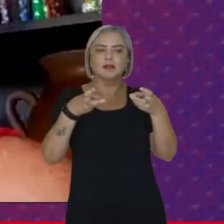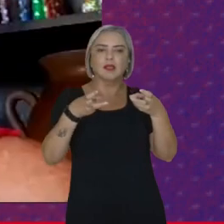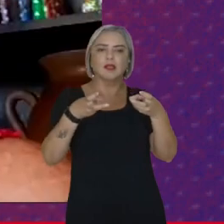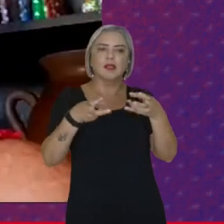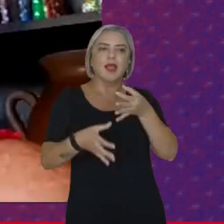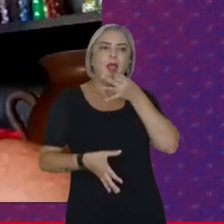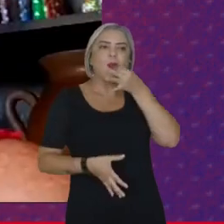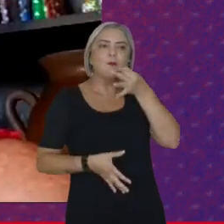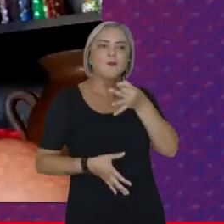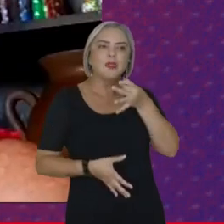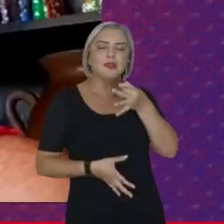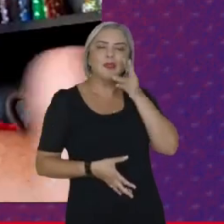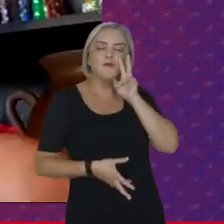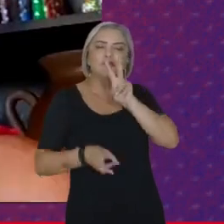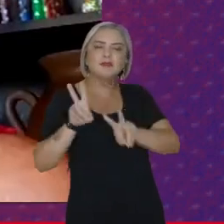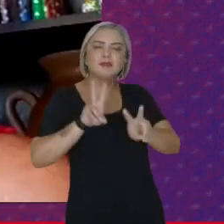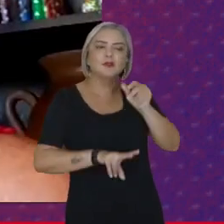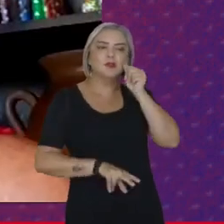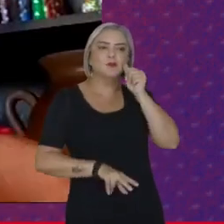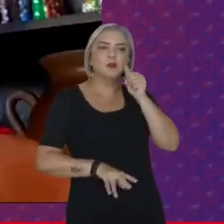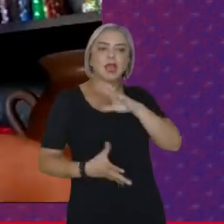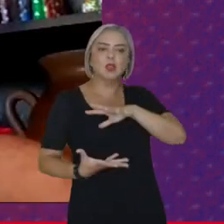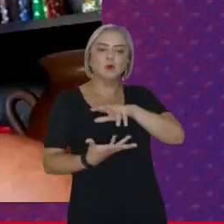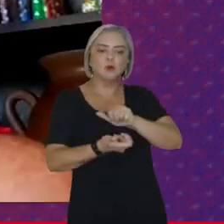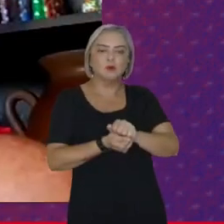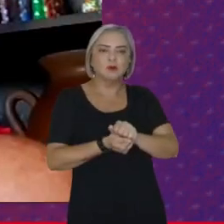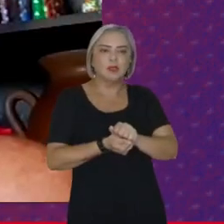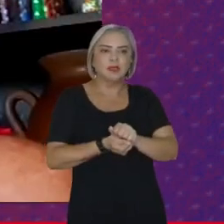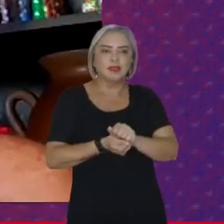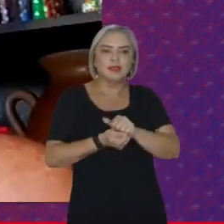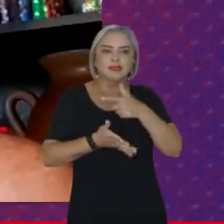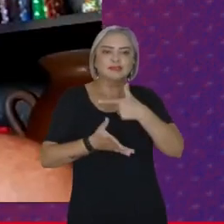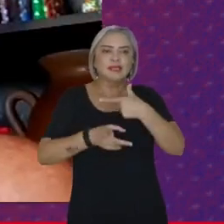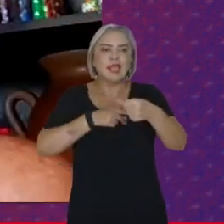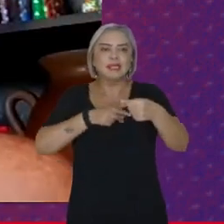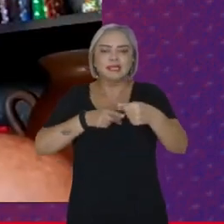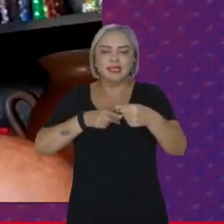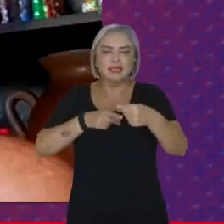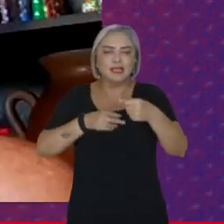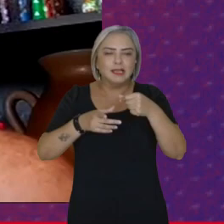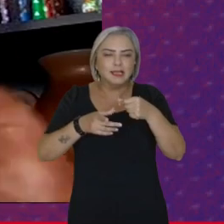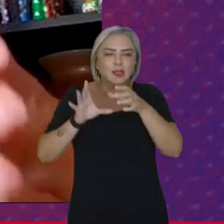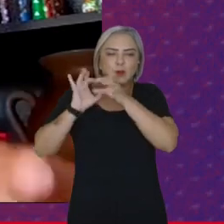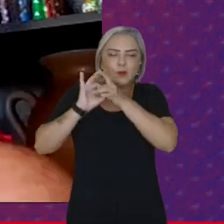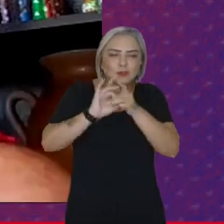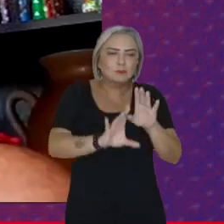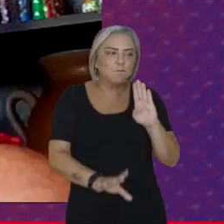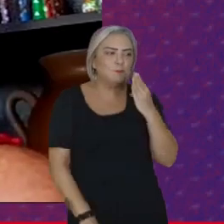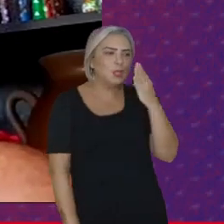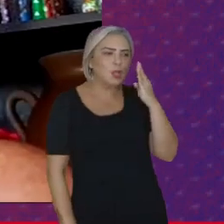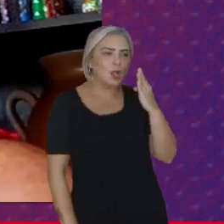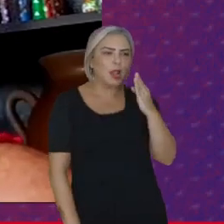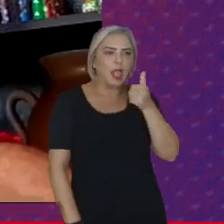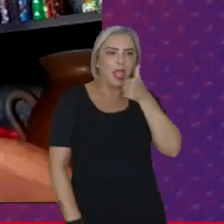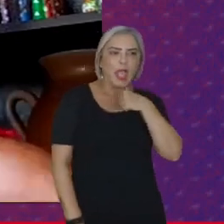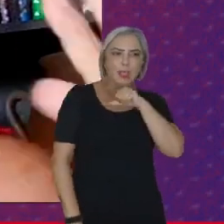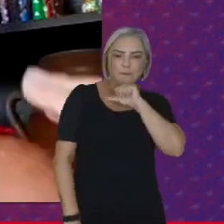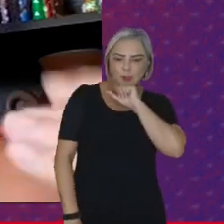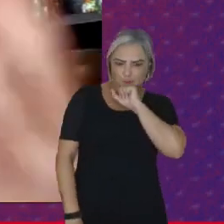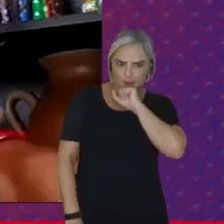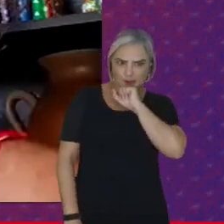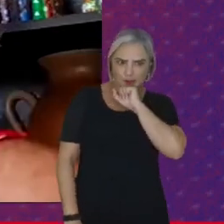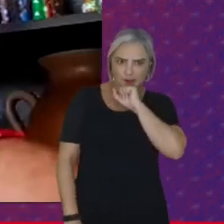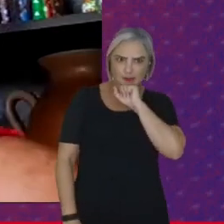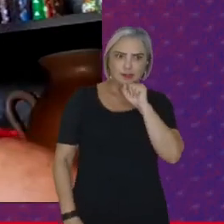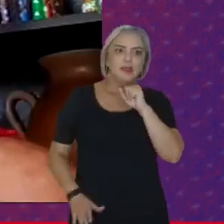visão, da visão de mulher nesse mundo. Sair daquele contexto biológico da mulher materna, né, que